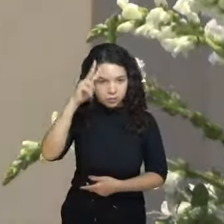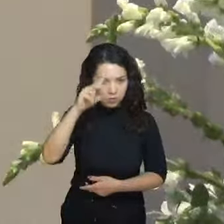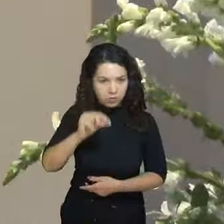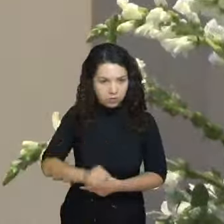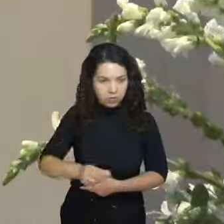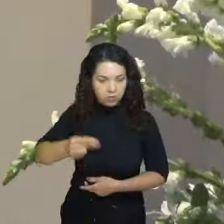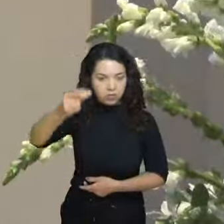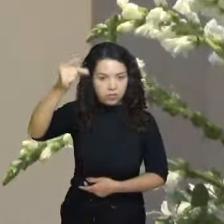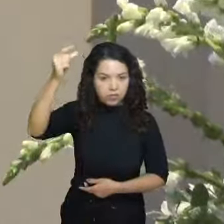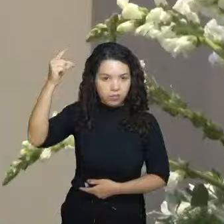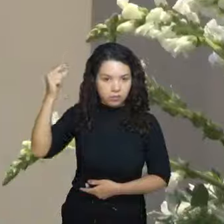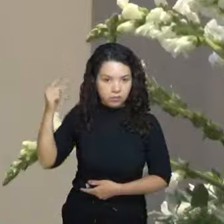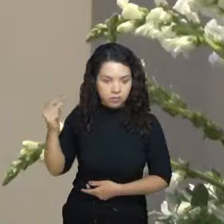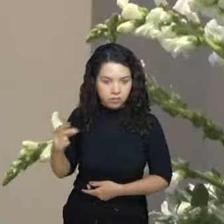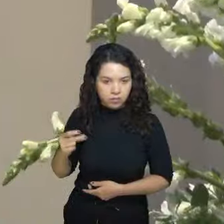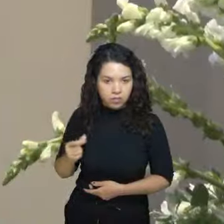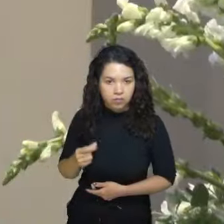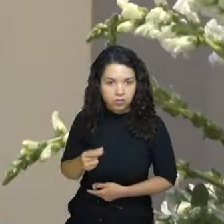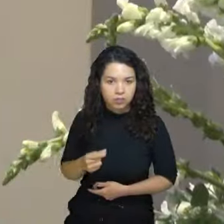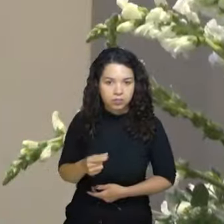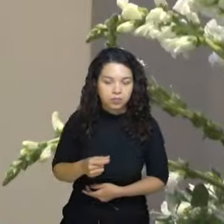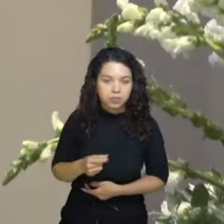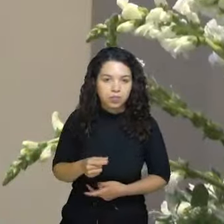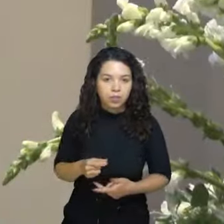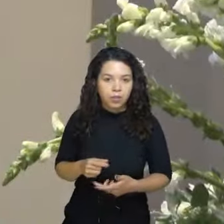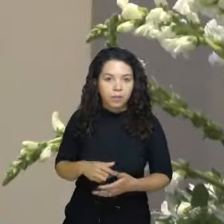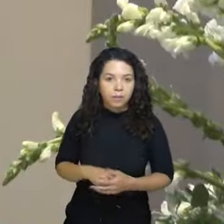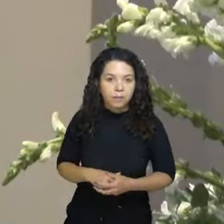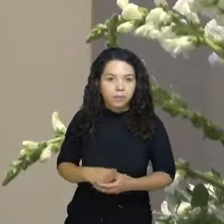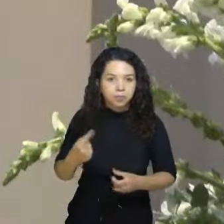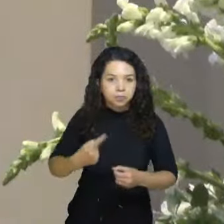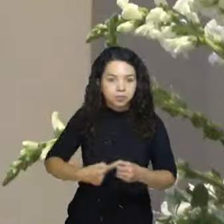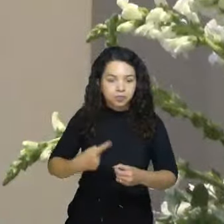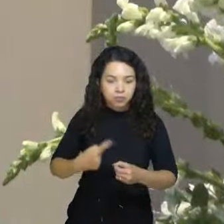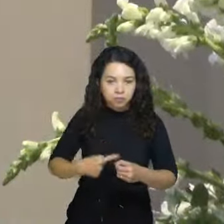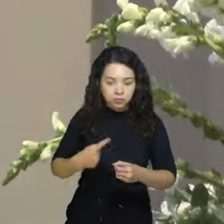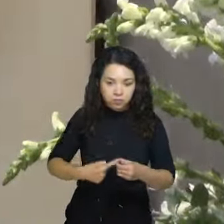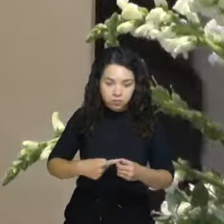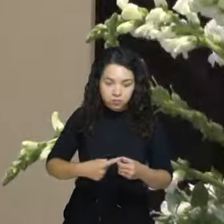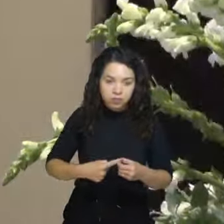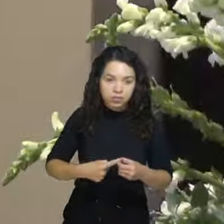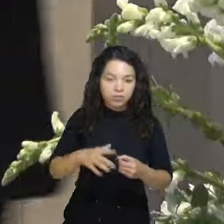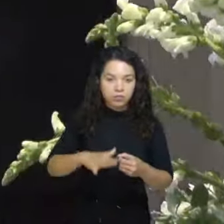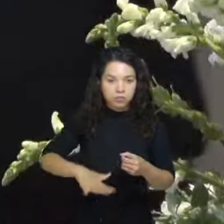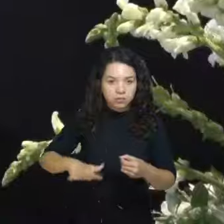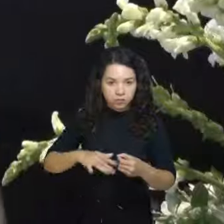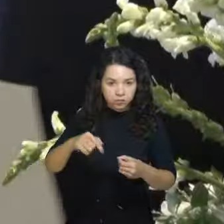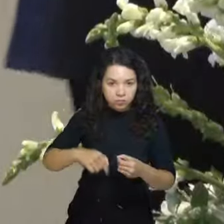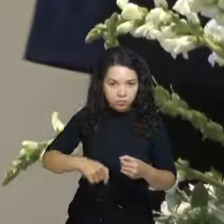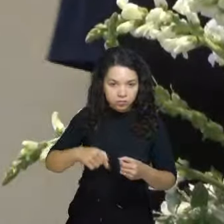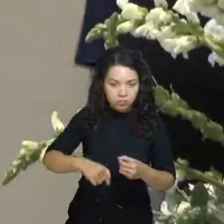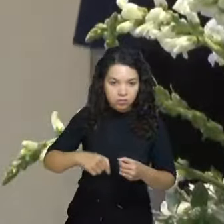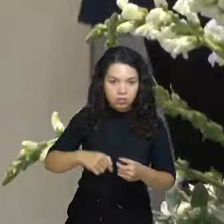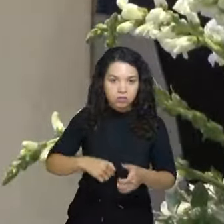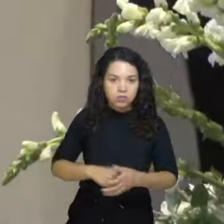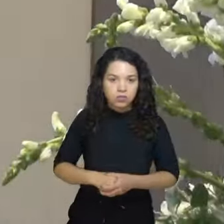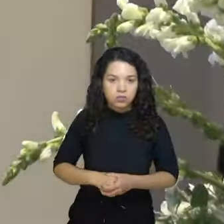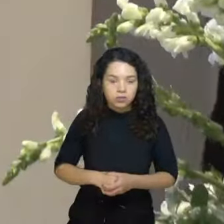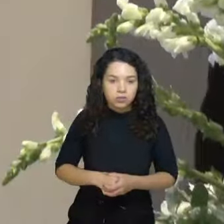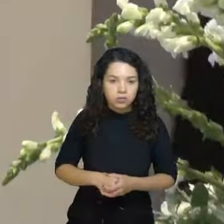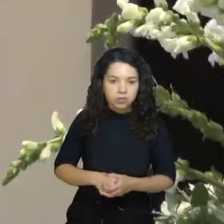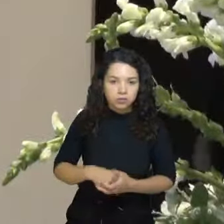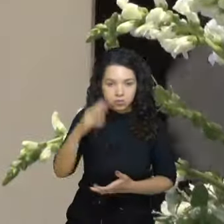passado sem nele me ater diria que o municipalismo no Brasil iniciado no império ganhou fôlego